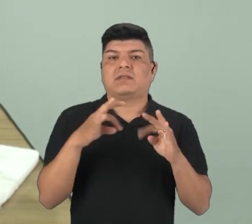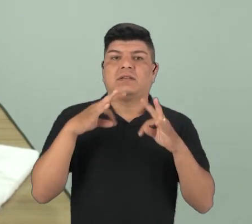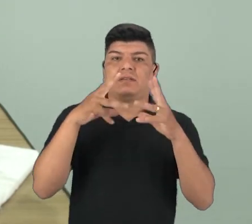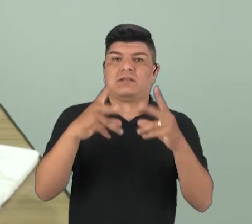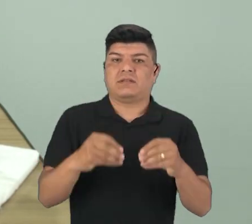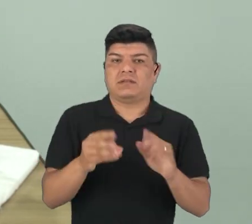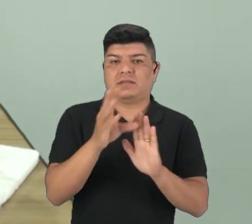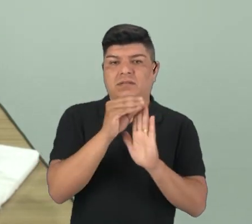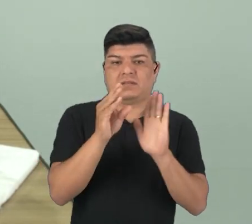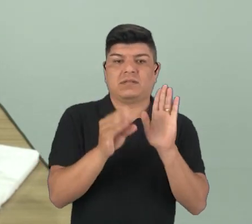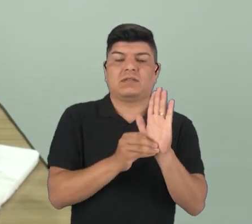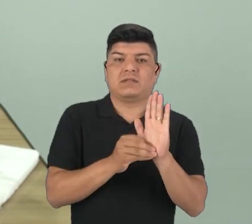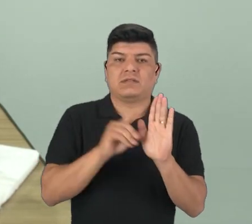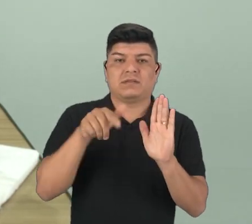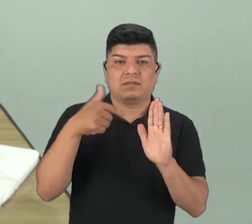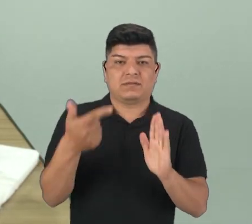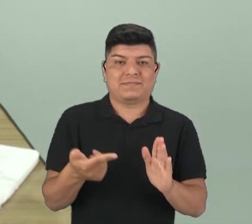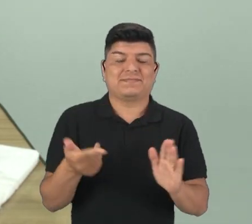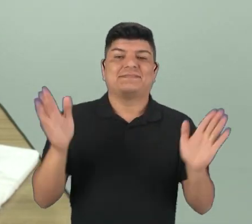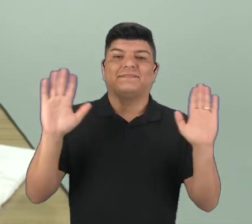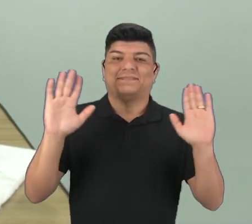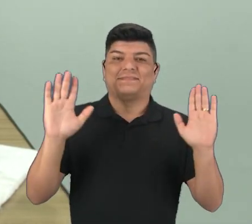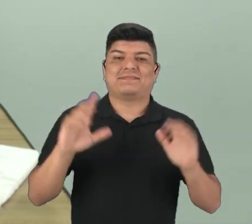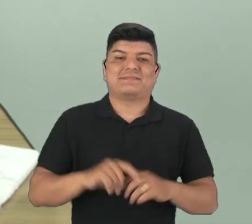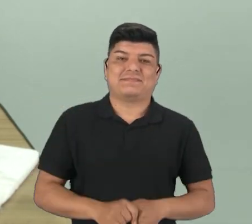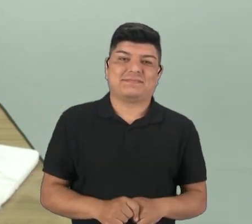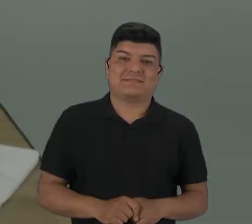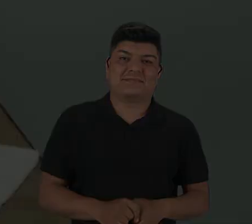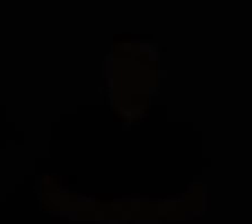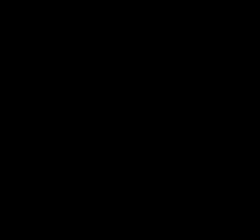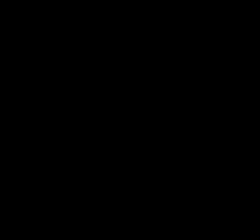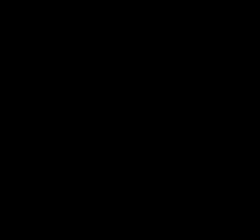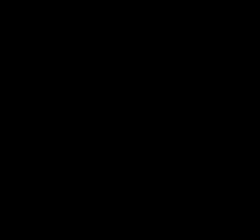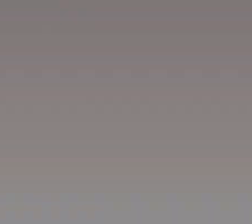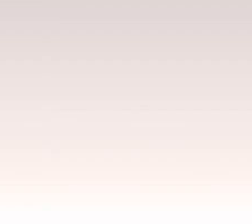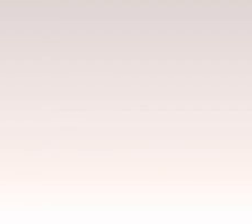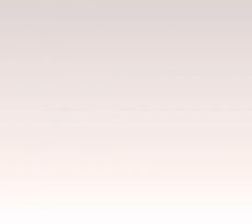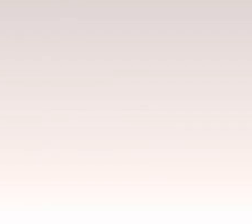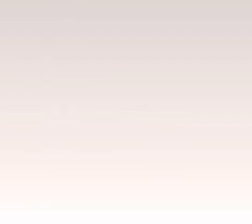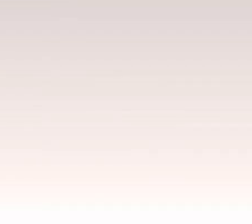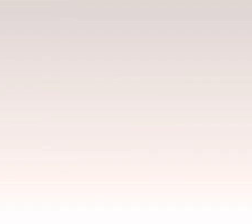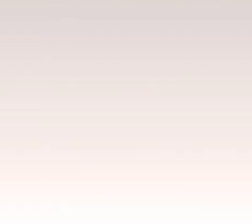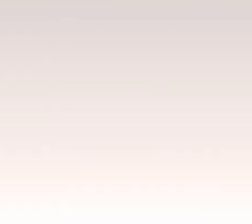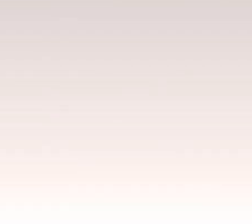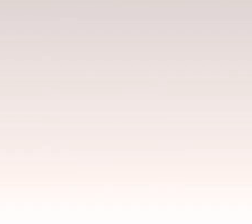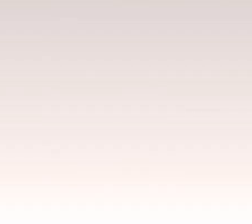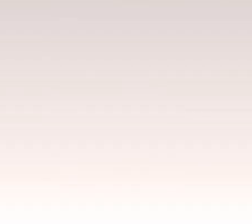todo esse conteúdo e outros. Até mais!